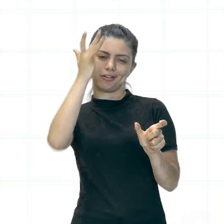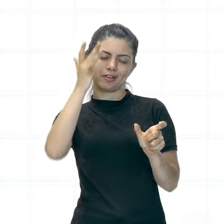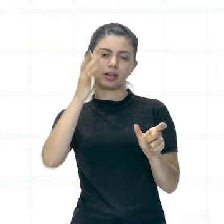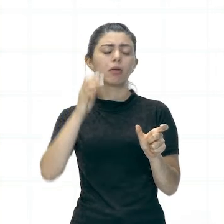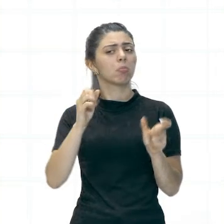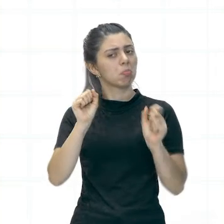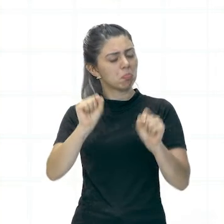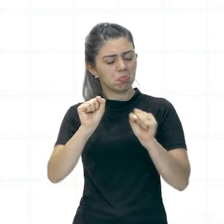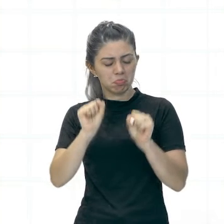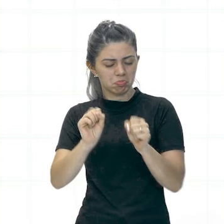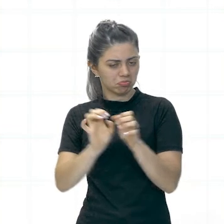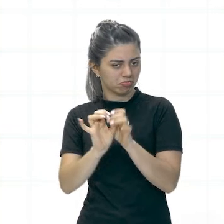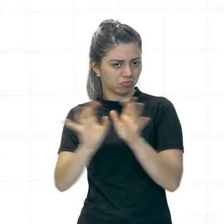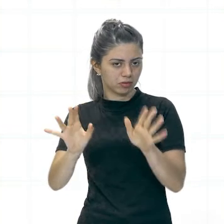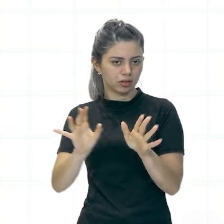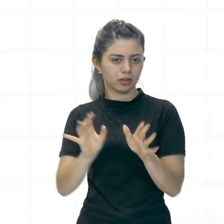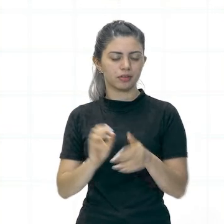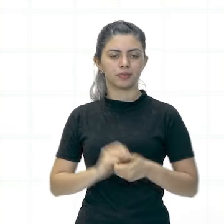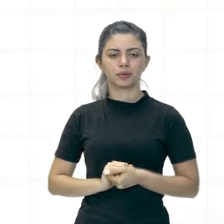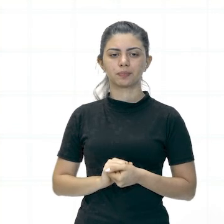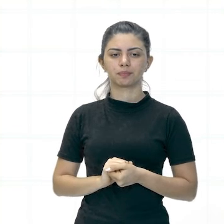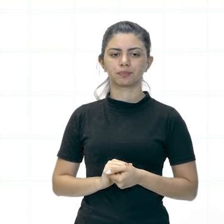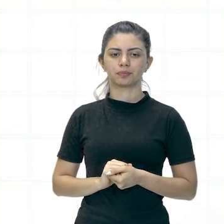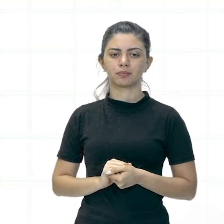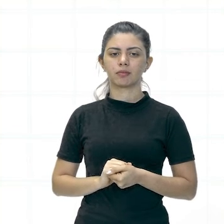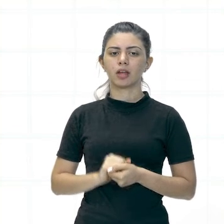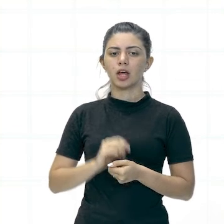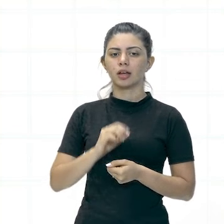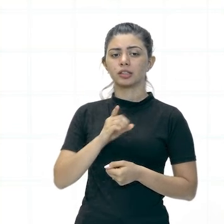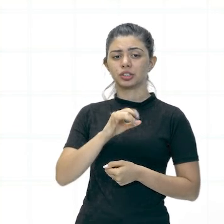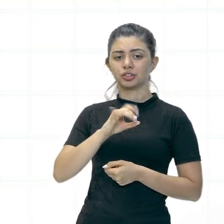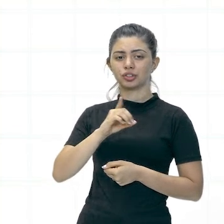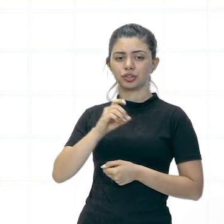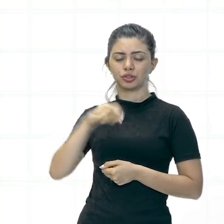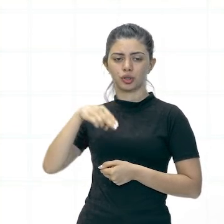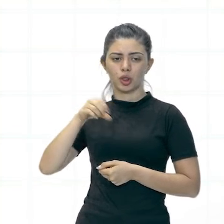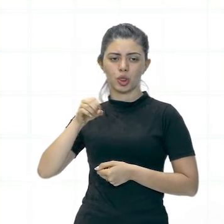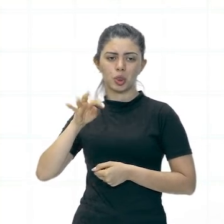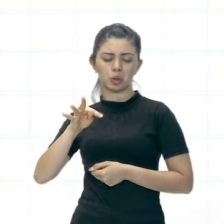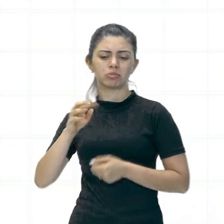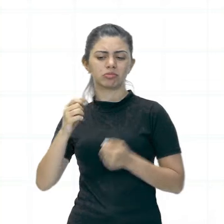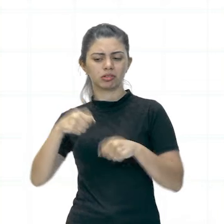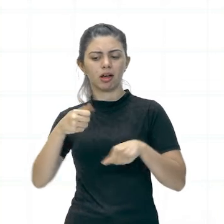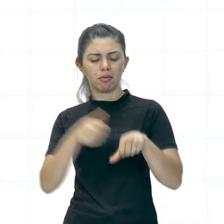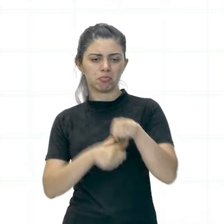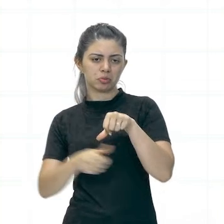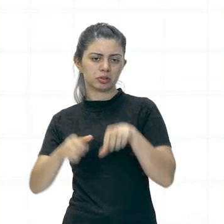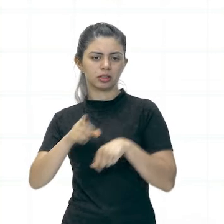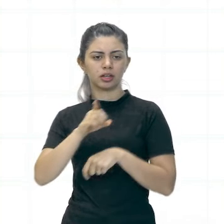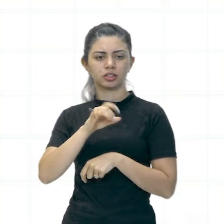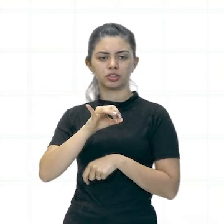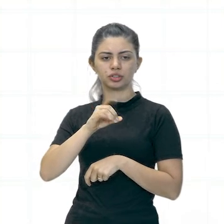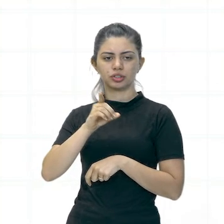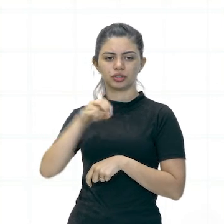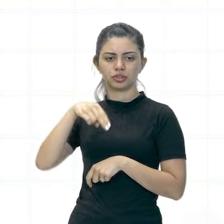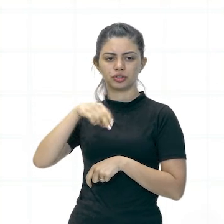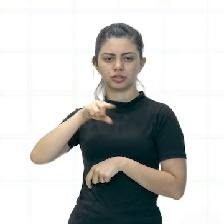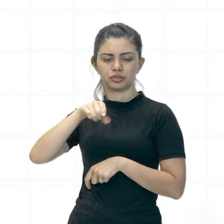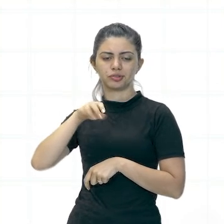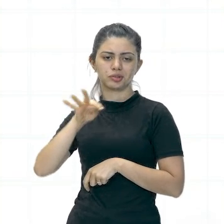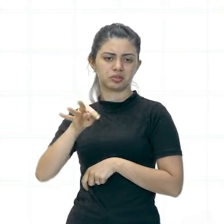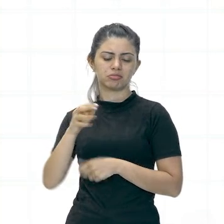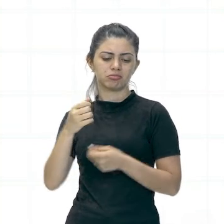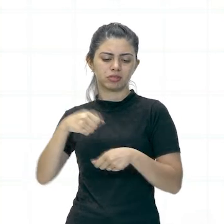gente. Então, vocês podem colocar bem aqui no lugar do did not, coloca o didn't. I didn't